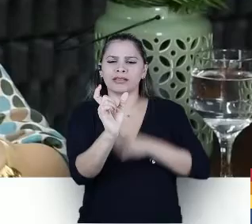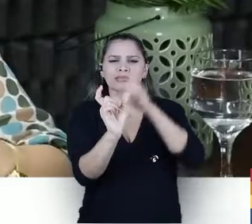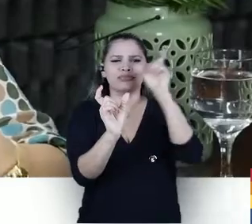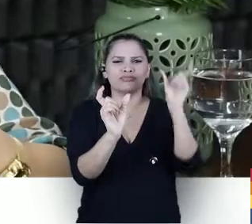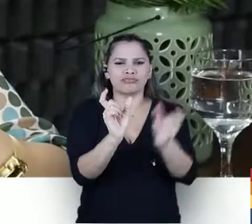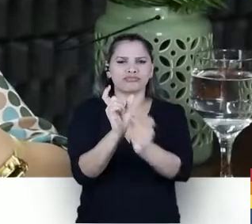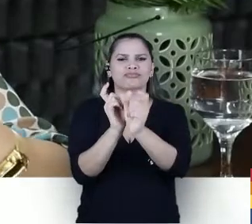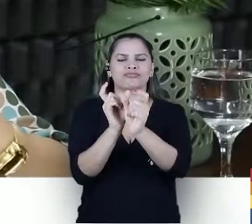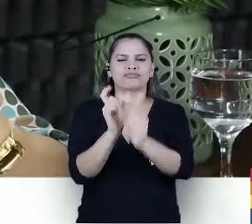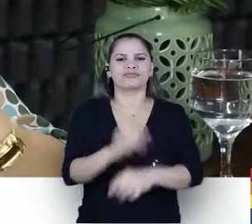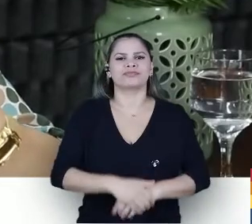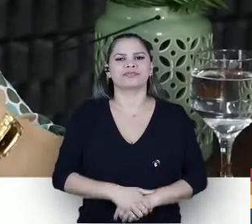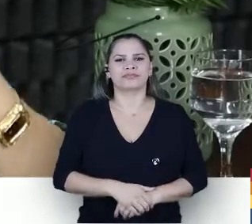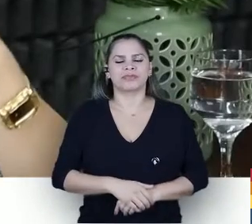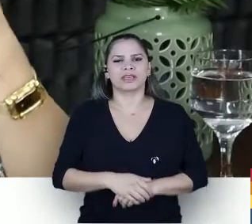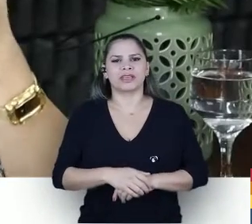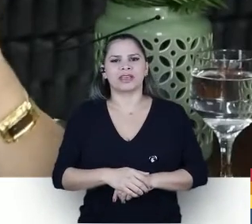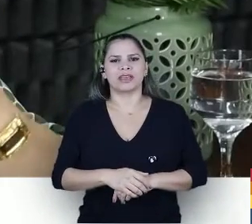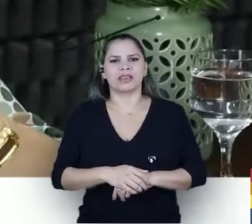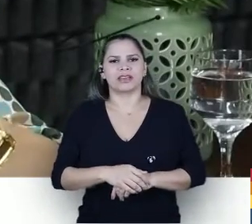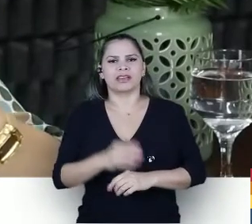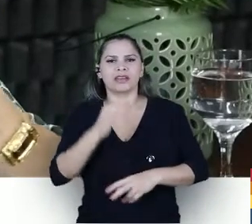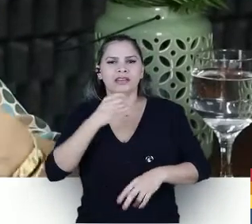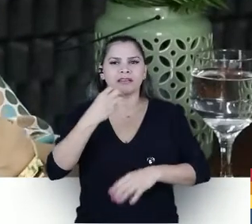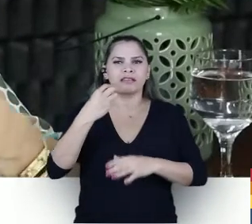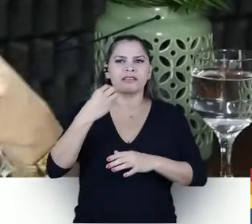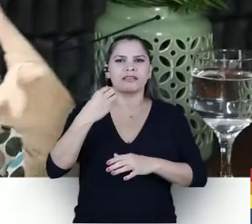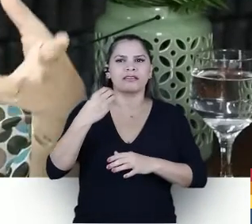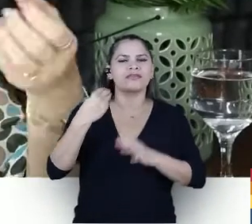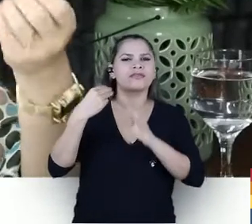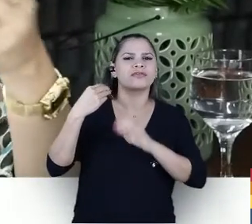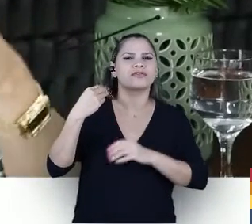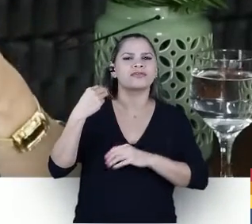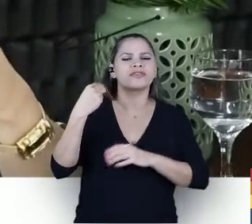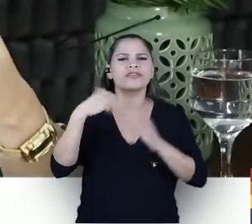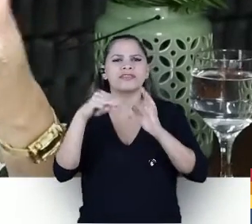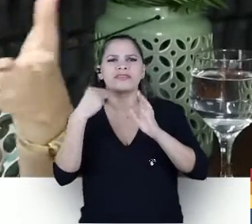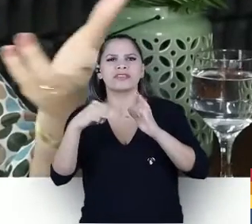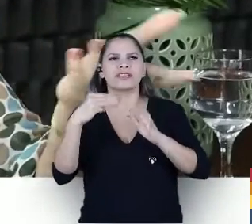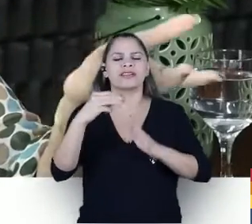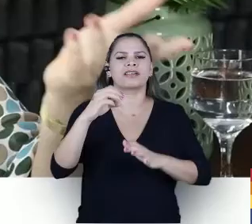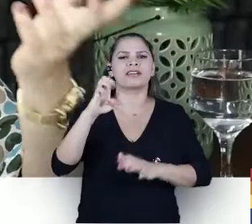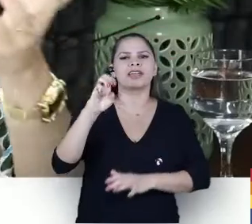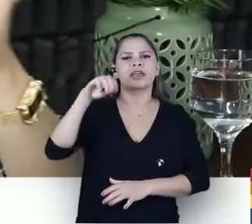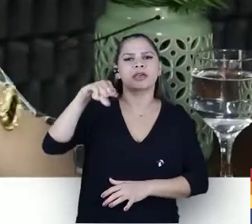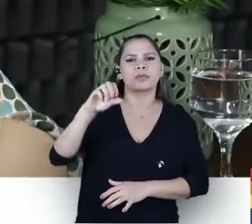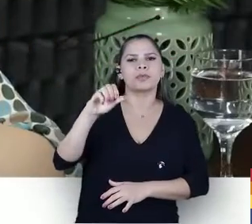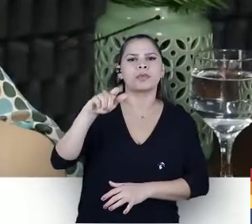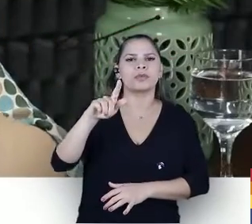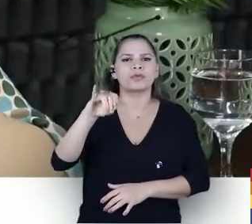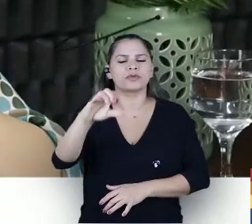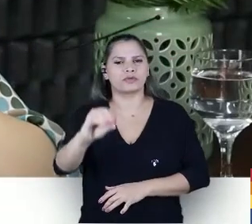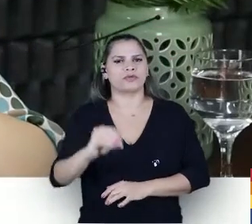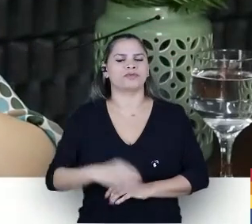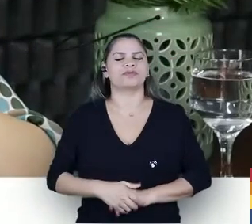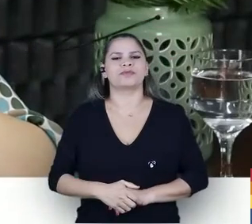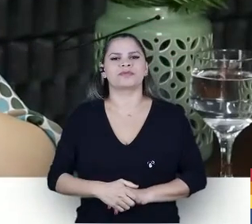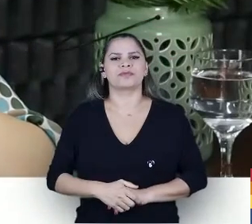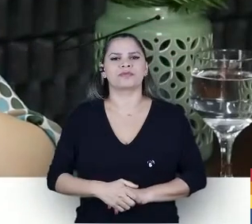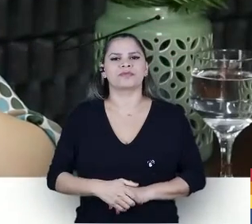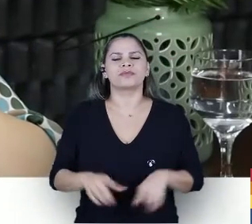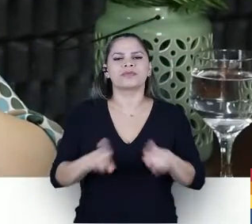estão acostumados com as telas, eles estão acostumados a abreviar as palavras, a se comunicar por emoji, né?